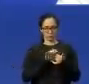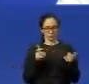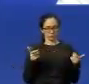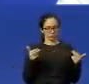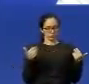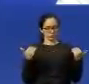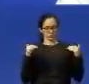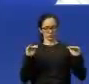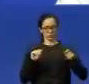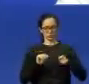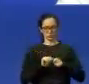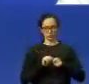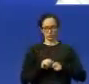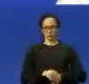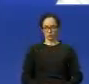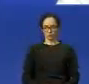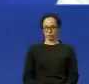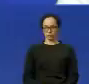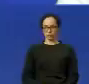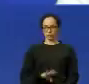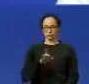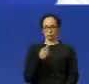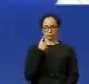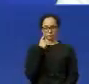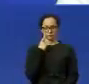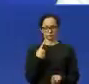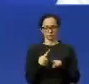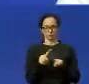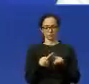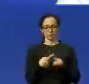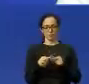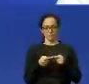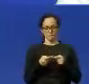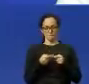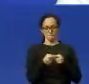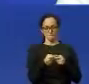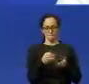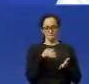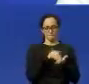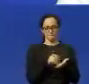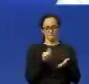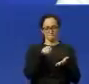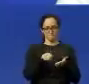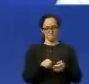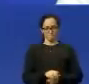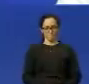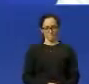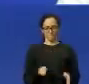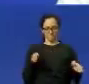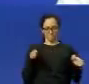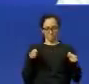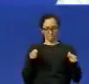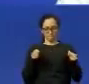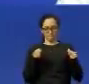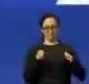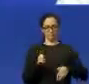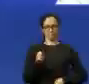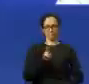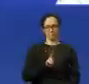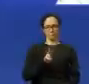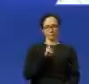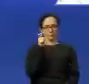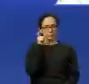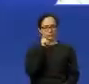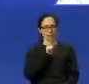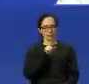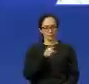mensagem no celular. Aí ele pergunta, a razão entre as distâncias percorridas às cegas pelos dois motoristas nessa ordem